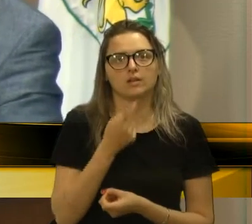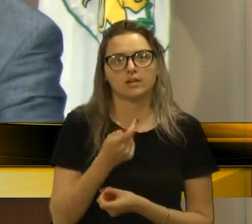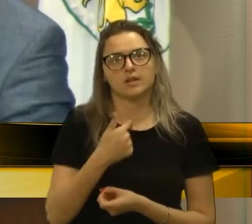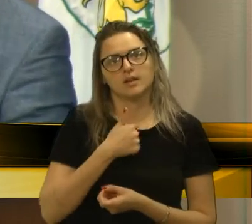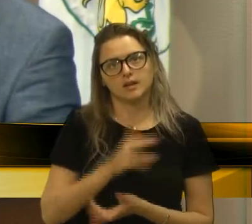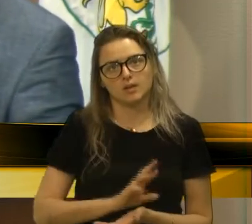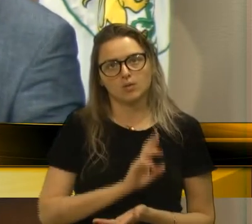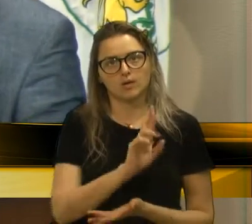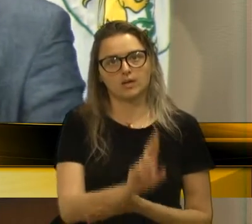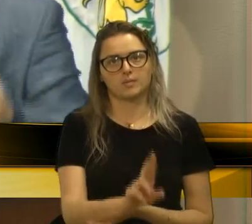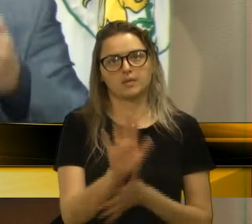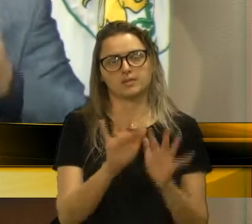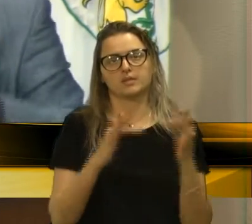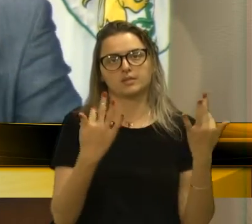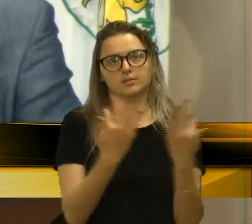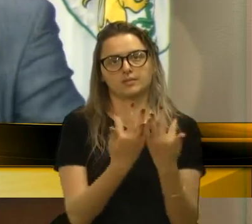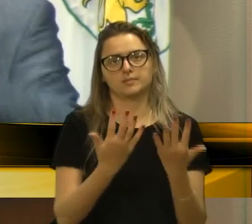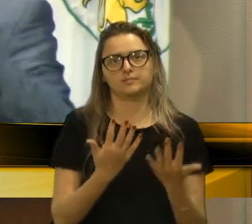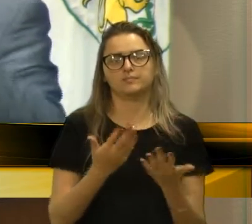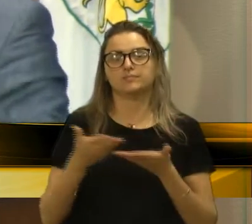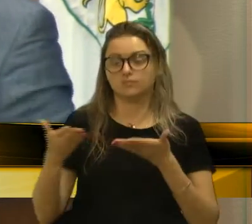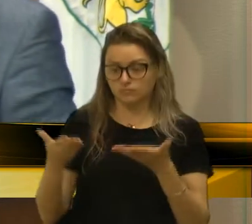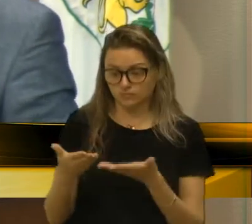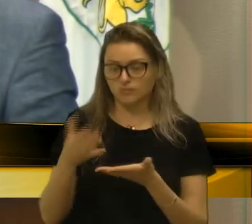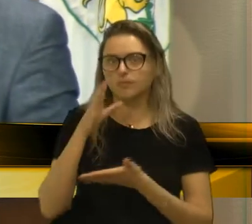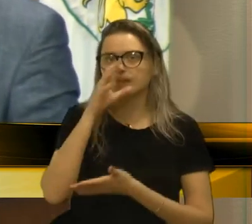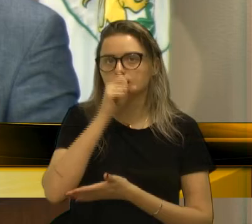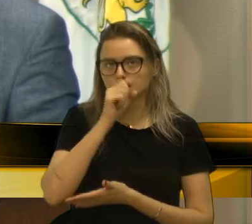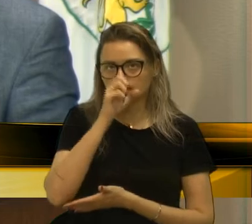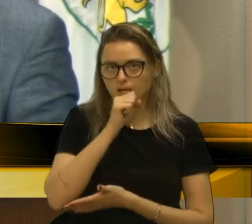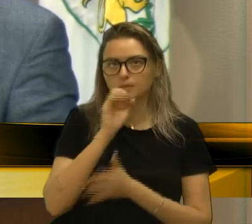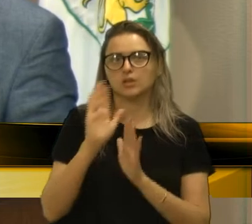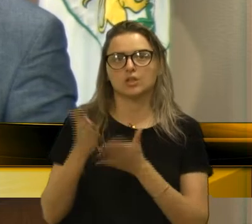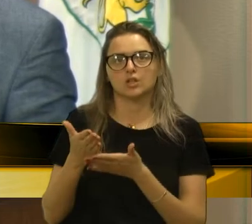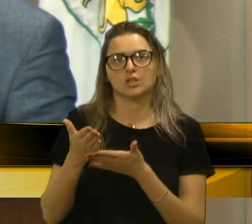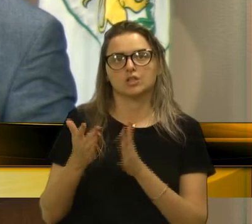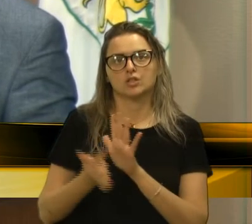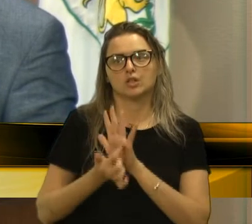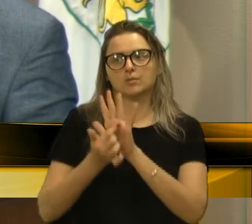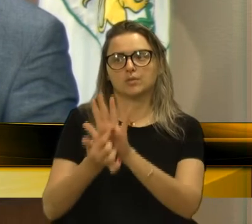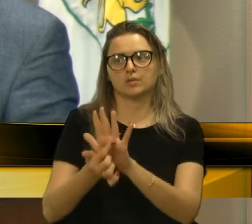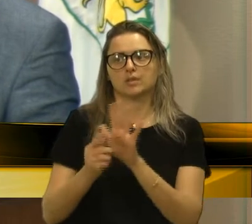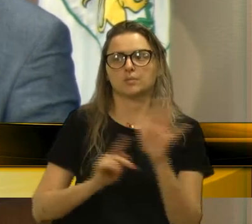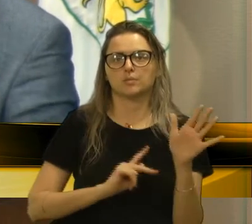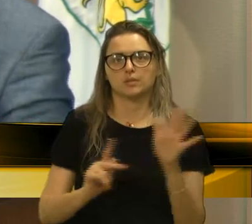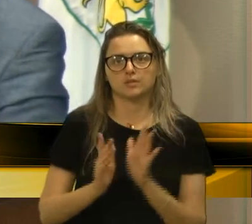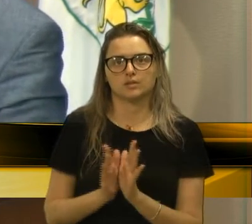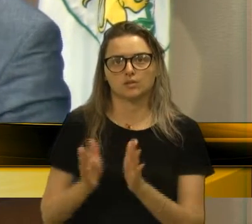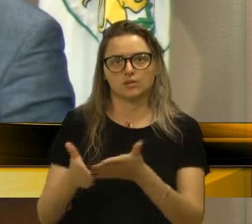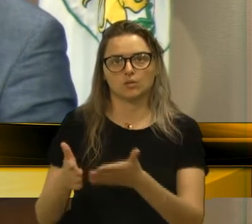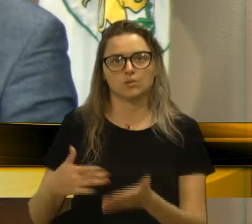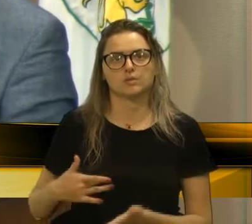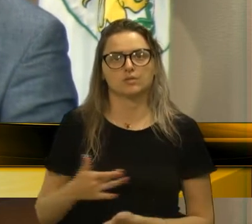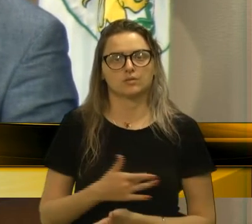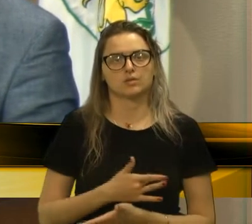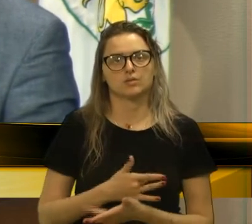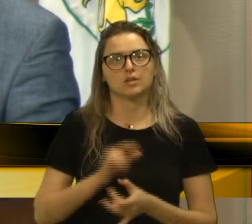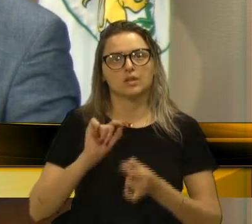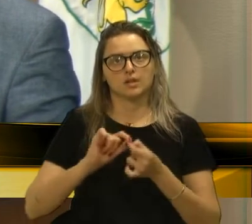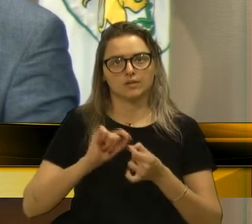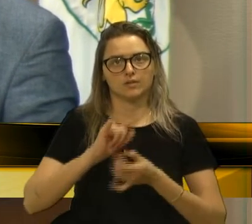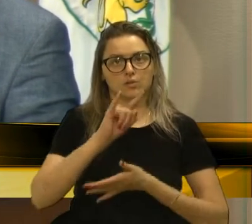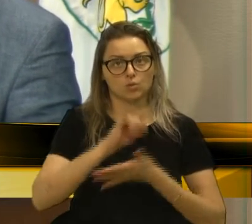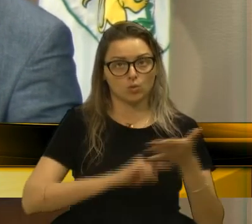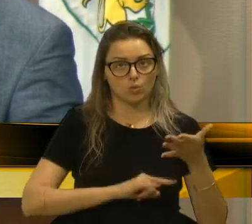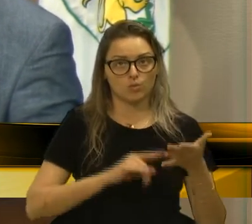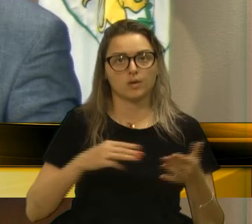porta-voz da família nesse momento aqui. Já encaminhei, mesmo no sábado, eu encaminhei esse assunto para o presidente da Comissão de Saúde. Estou formatando um